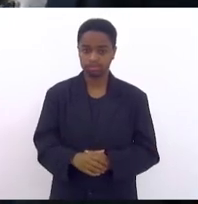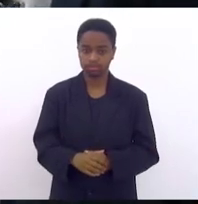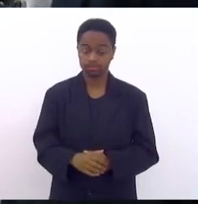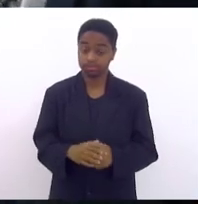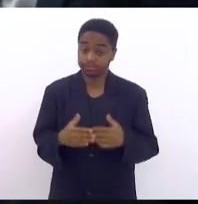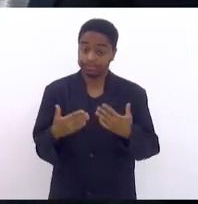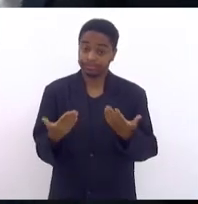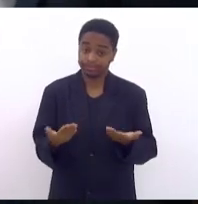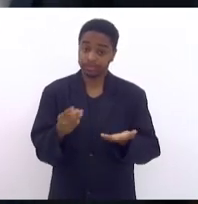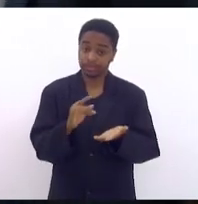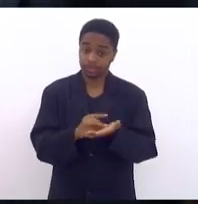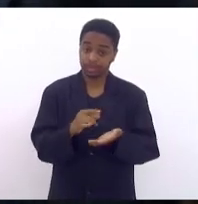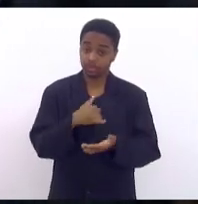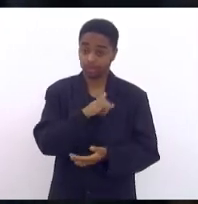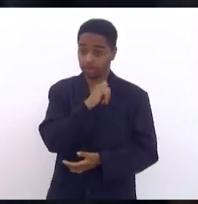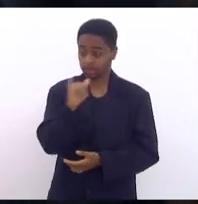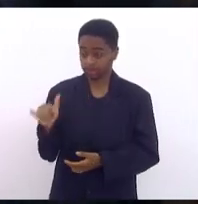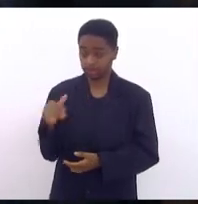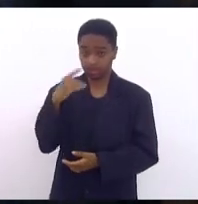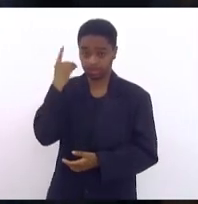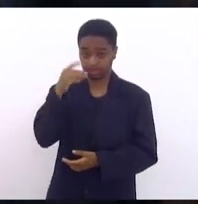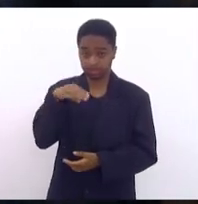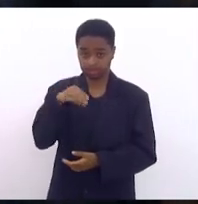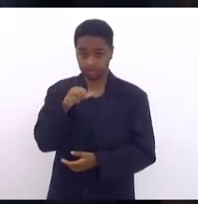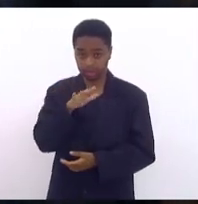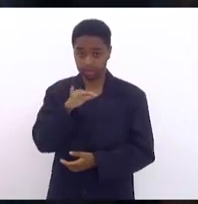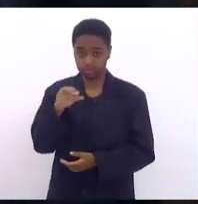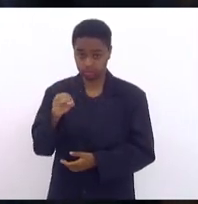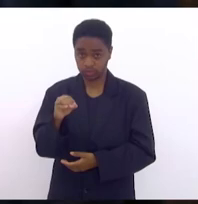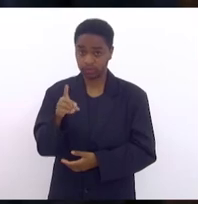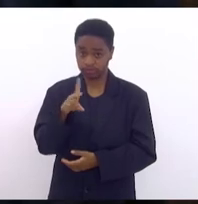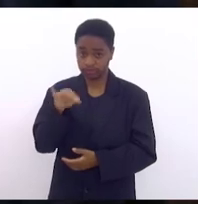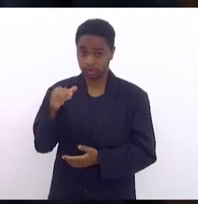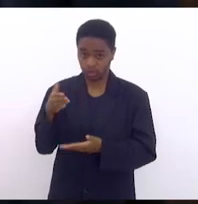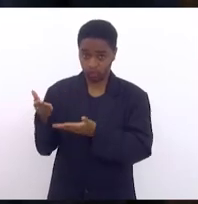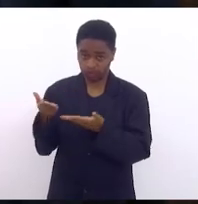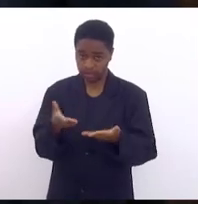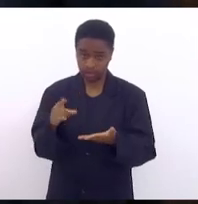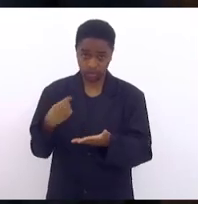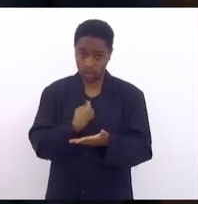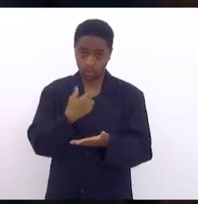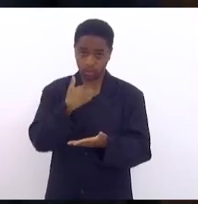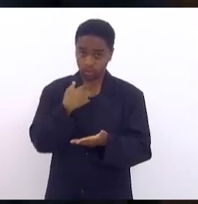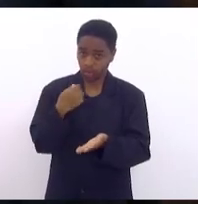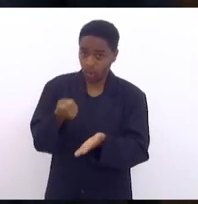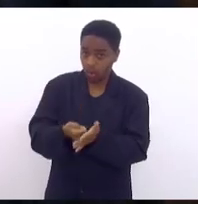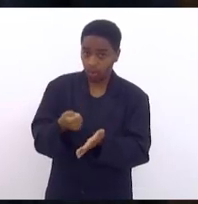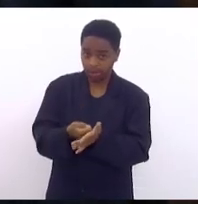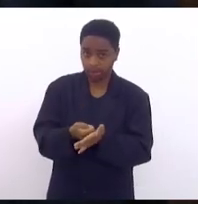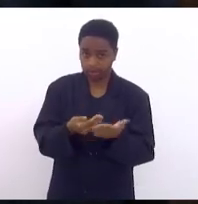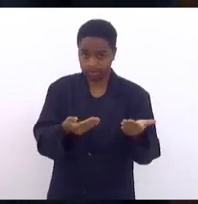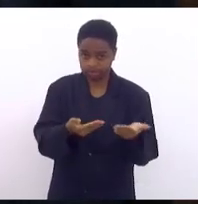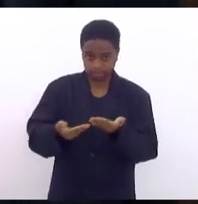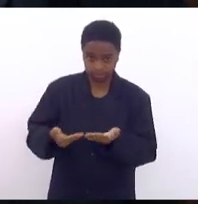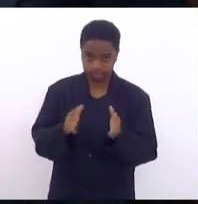Então, eu digo ao deputado Márcio Galberto que vai expedir um convite a ele, porque a gente não pode convocá-lo, não é uma CPI.